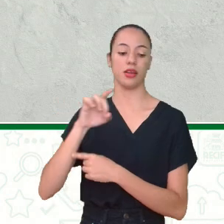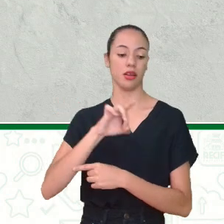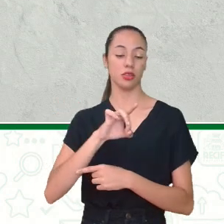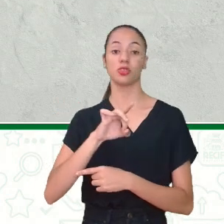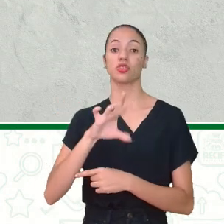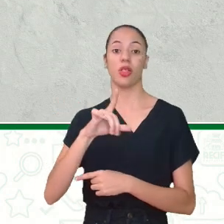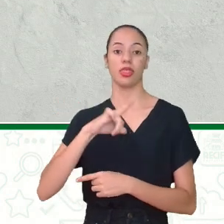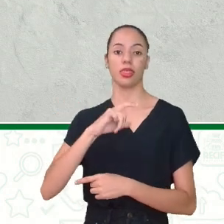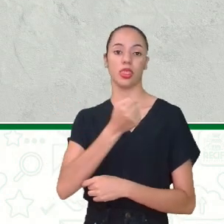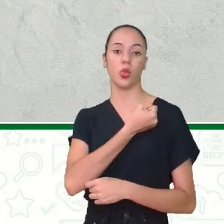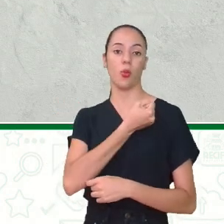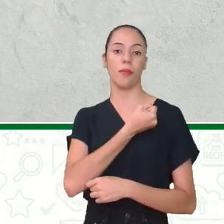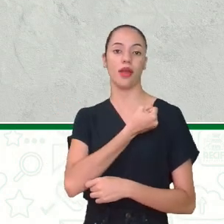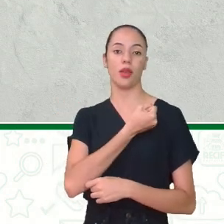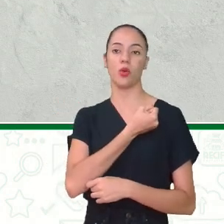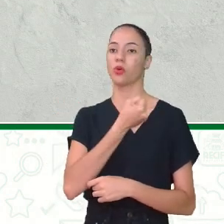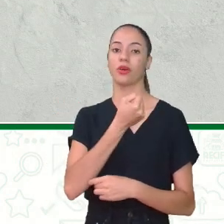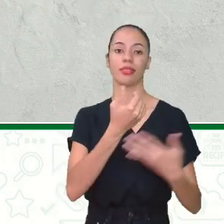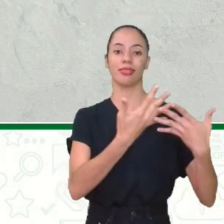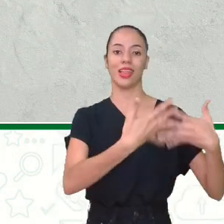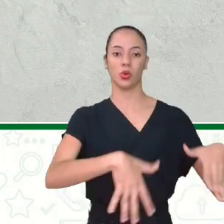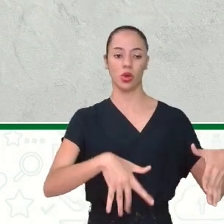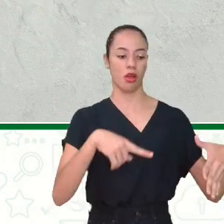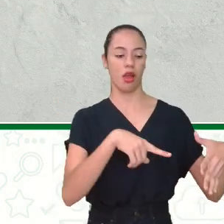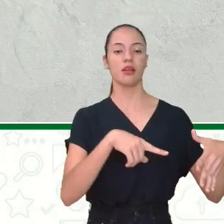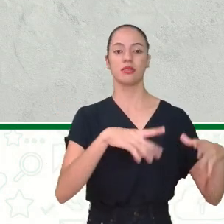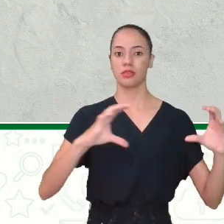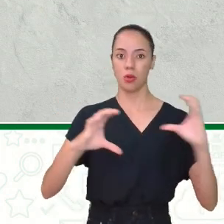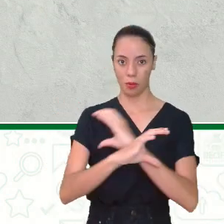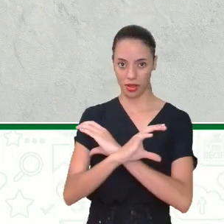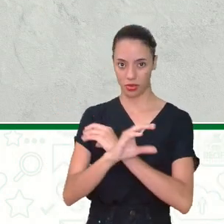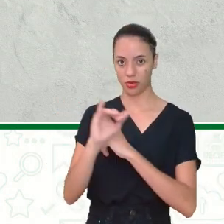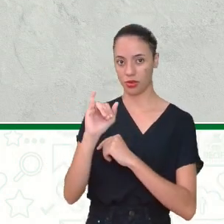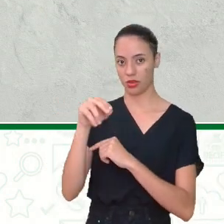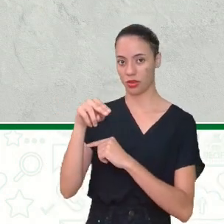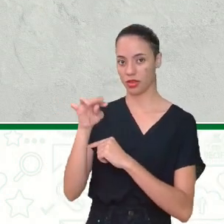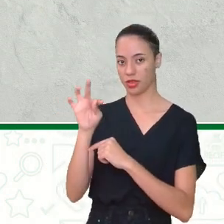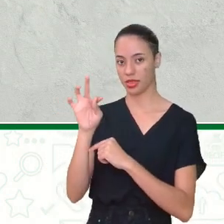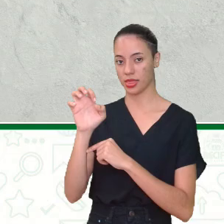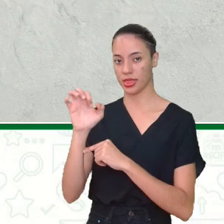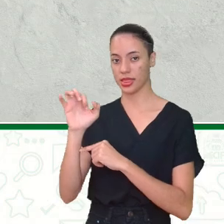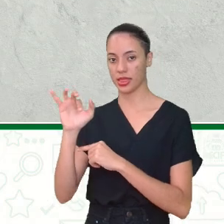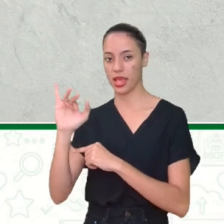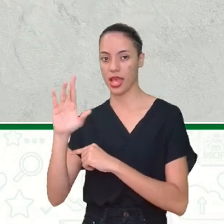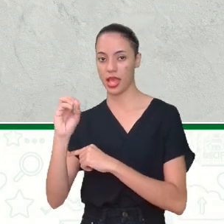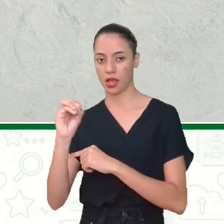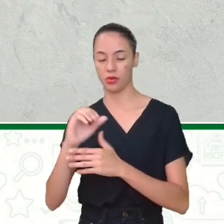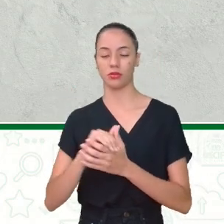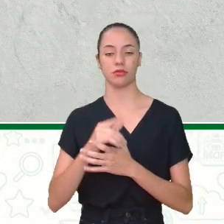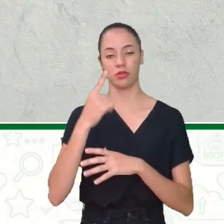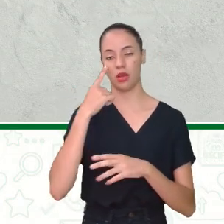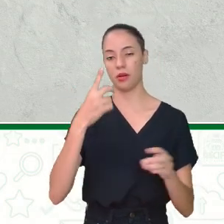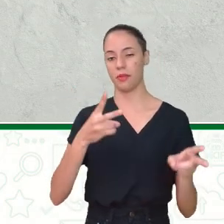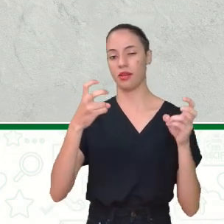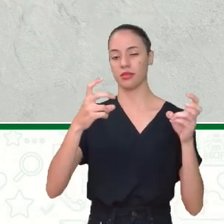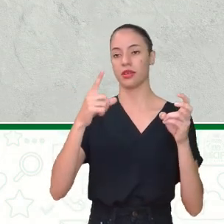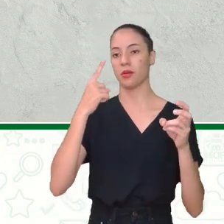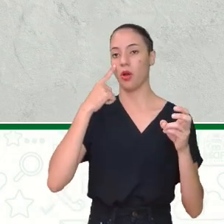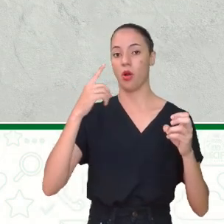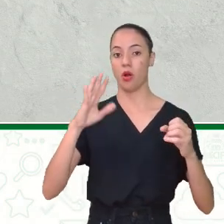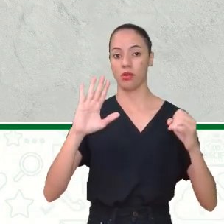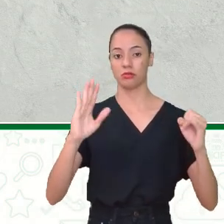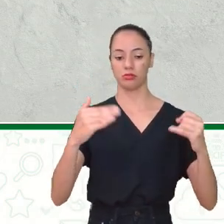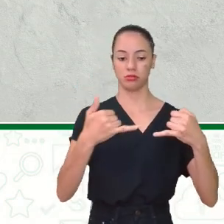naturais, né? Inteiros, naturais. E aí você vai ver que entre um